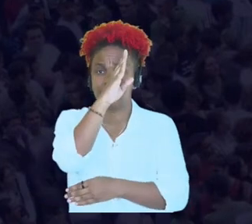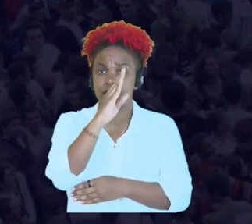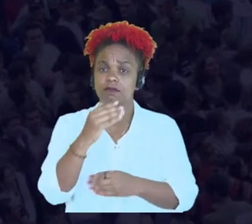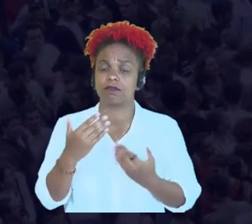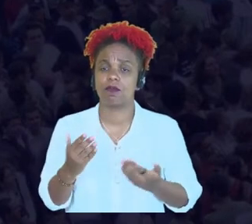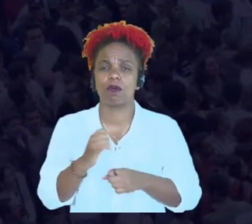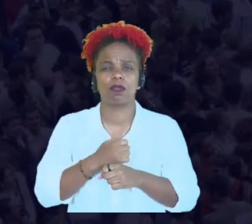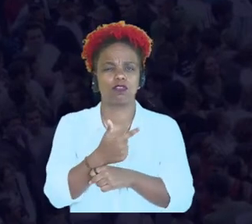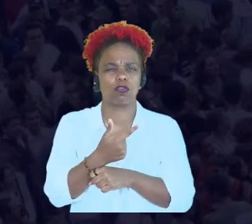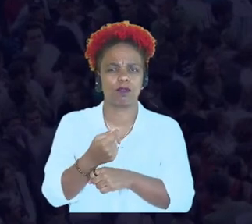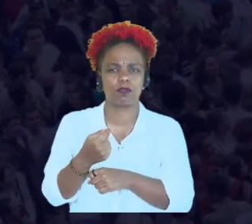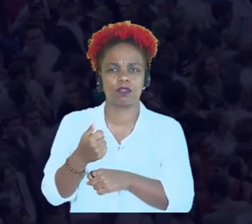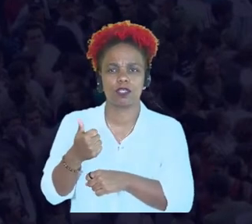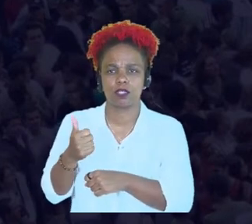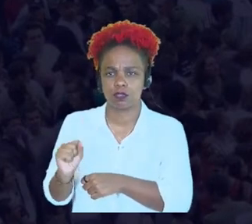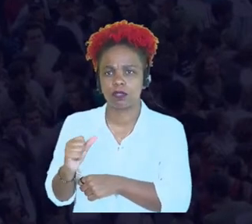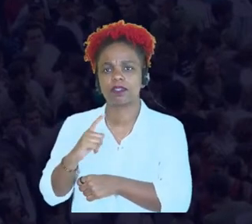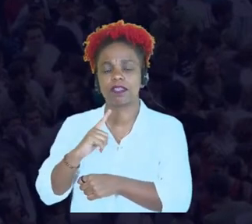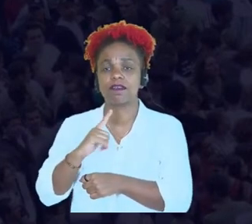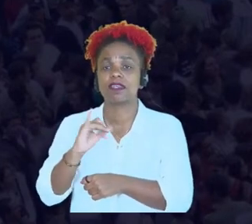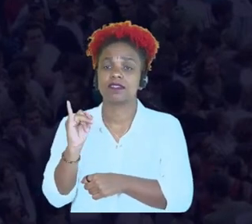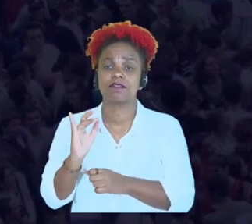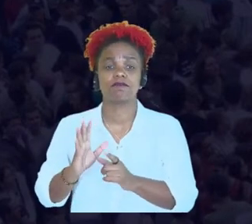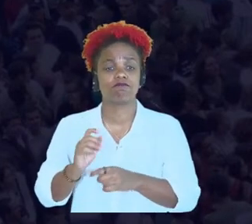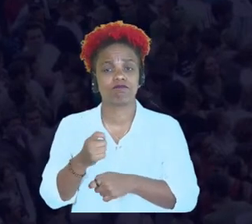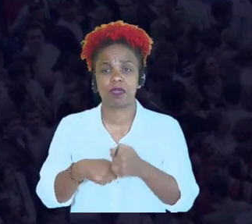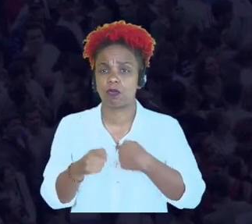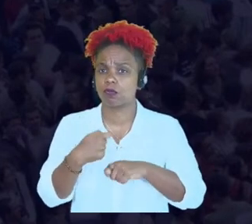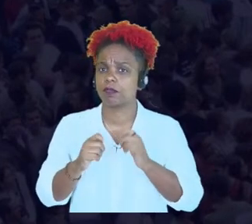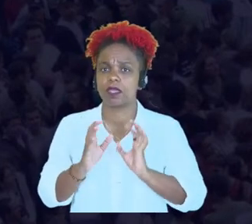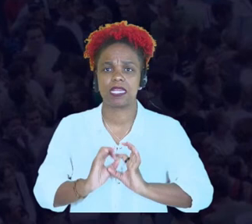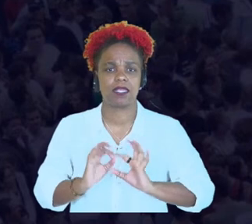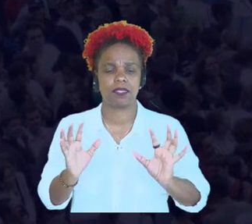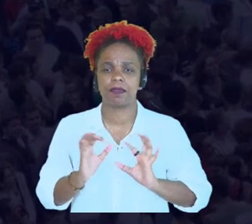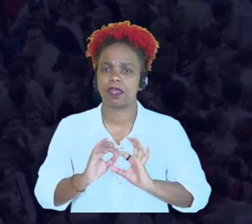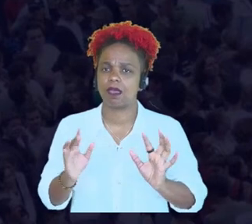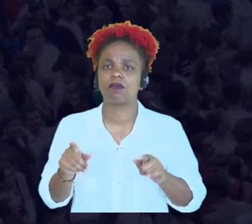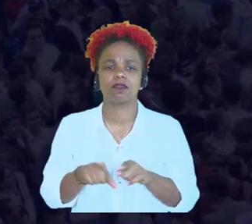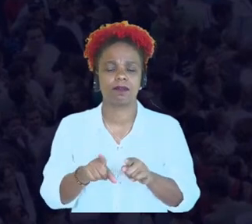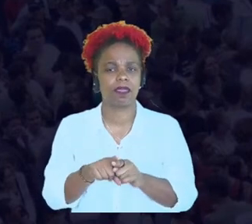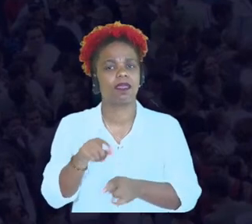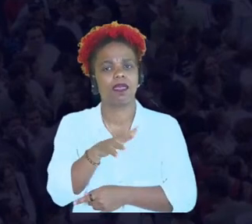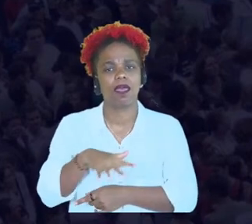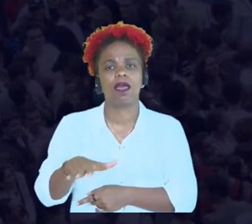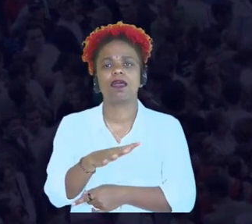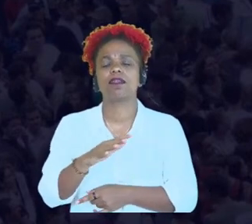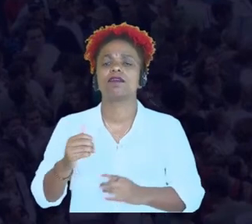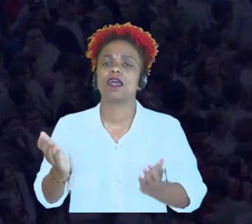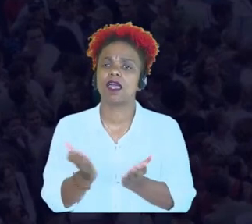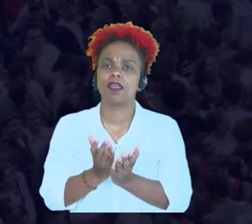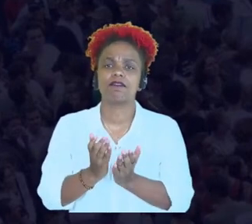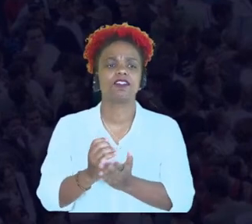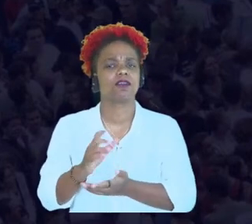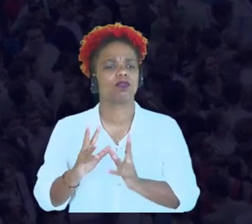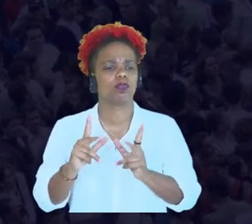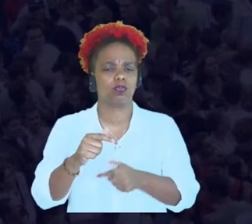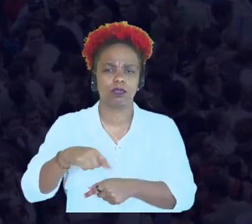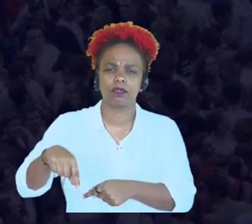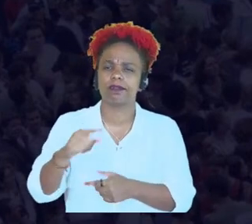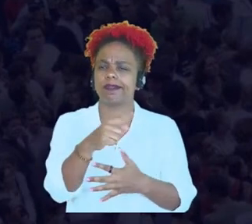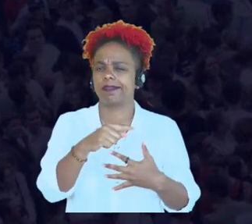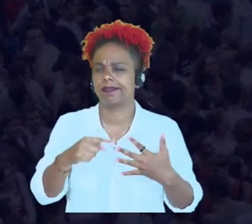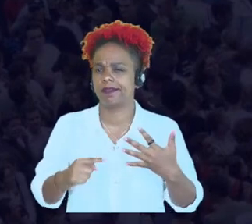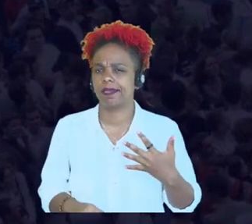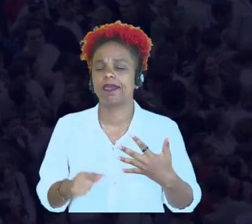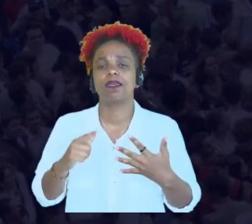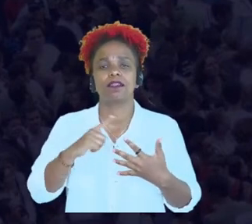Bolsonaro abarcava aqueles que eram liberais na economia, abarcava aqueles evangélicos, abarcavam os de